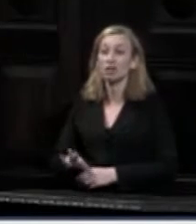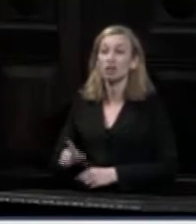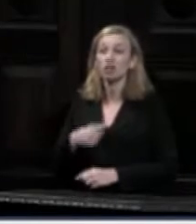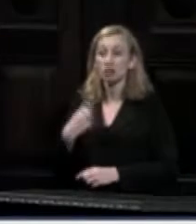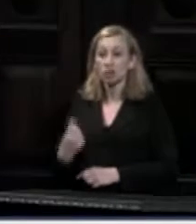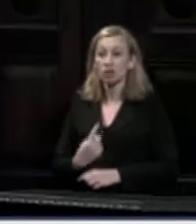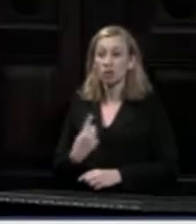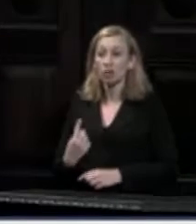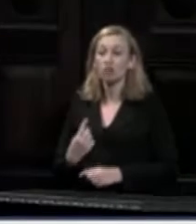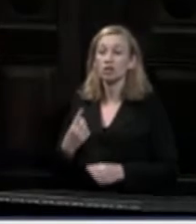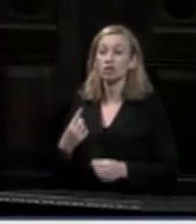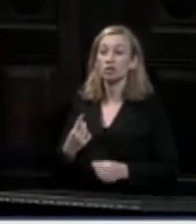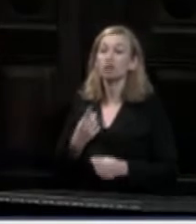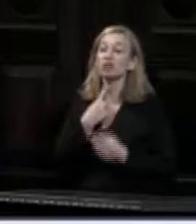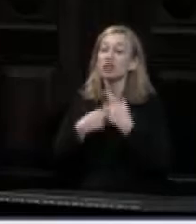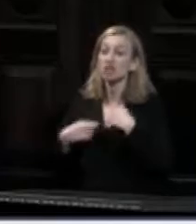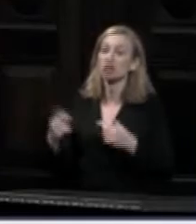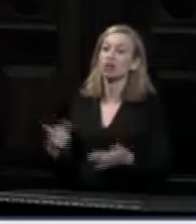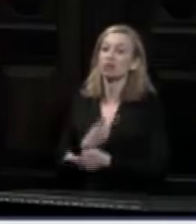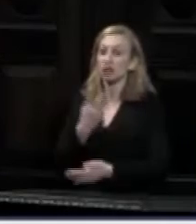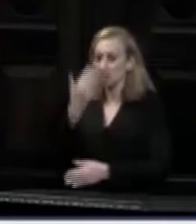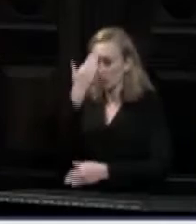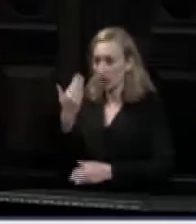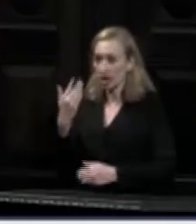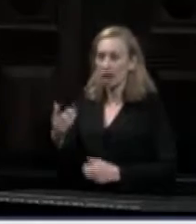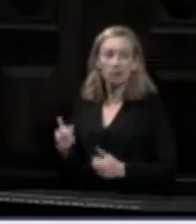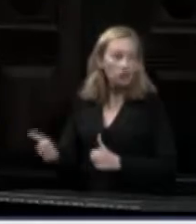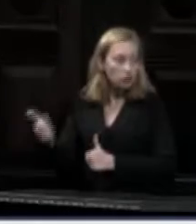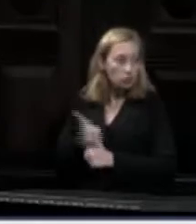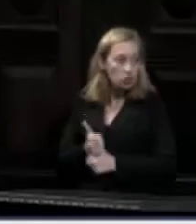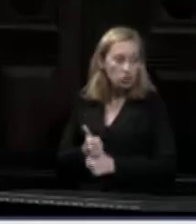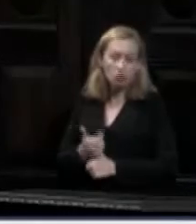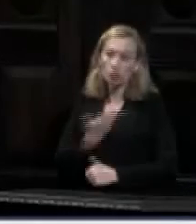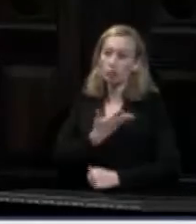aqui lutando para que isso aconteça. Obrigado. Já assumo para que Vossa Excelência também possa fazer uso da palavra.